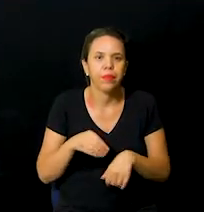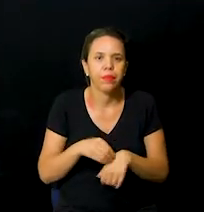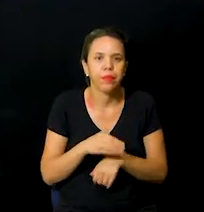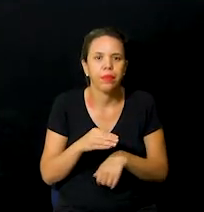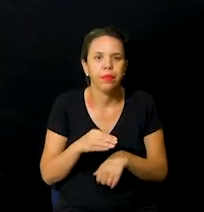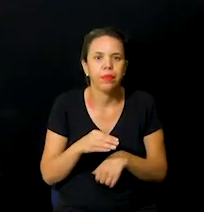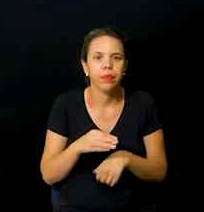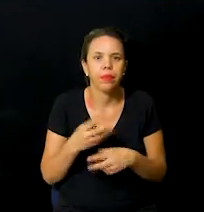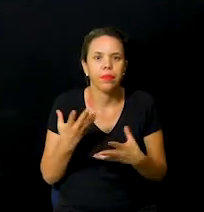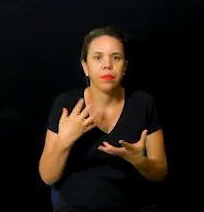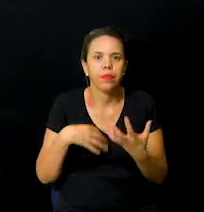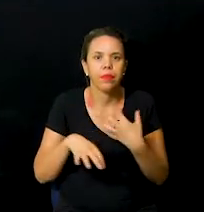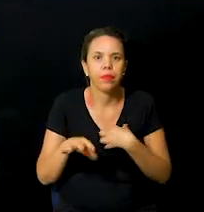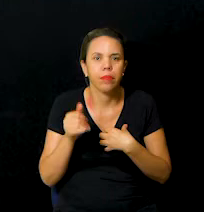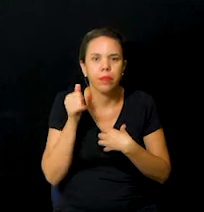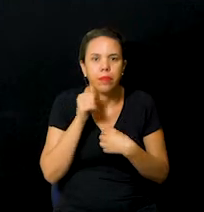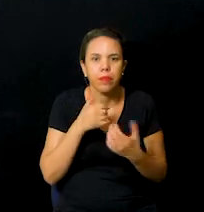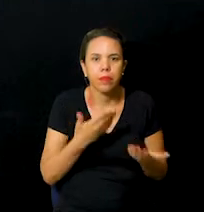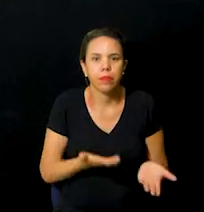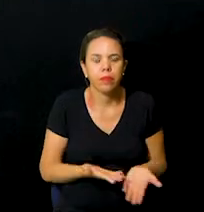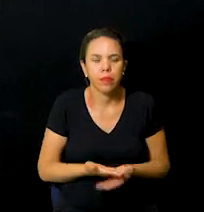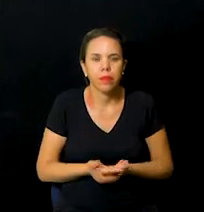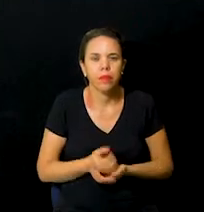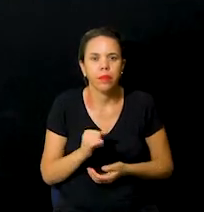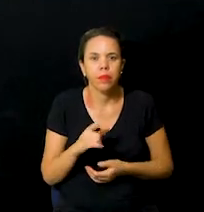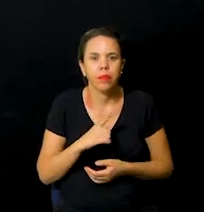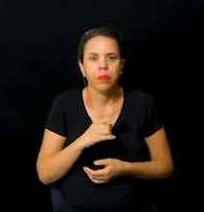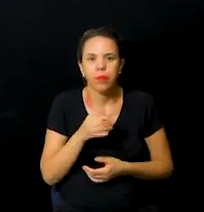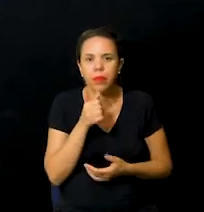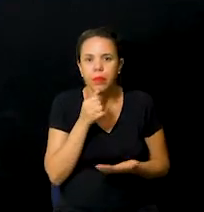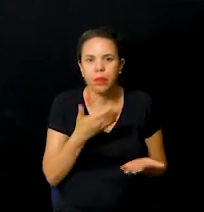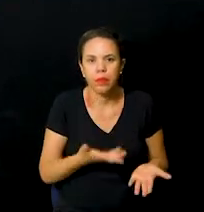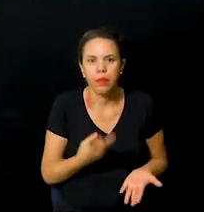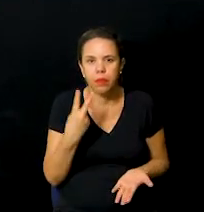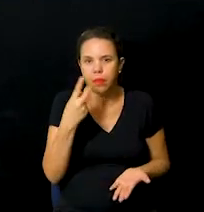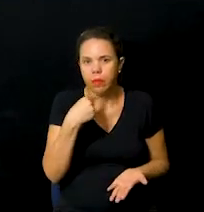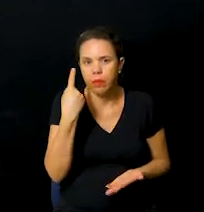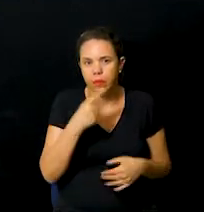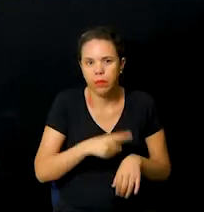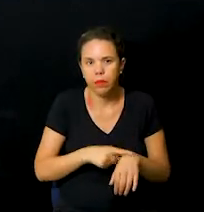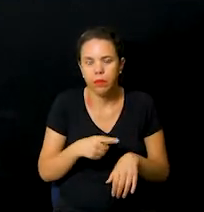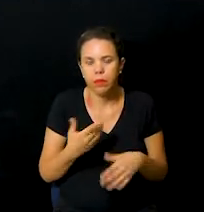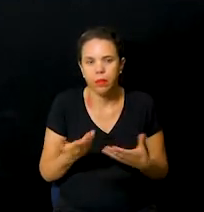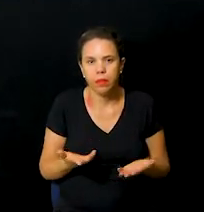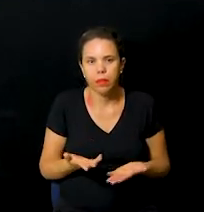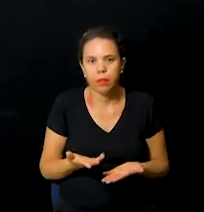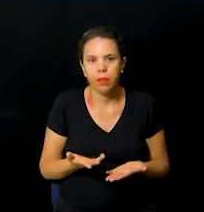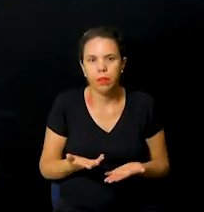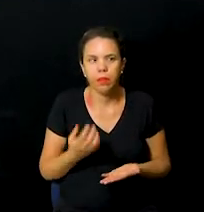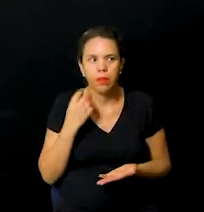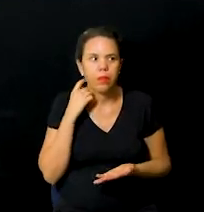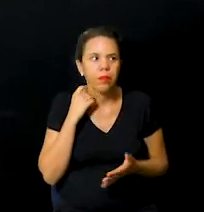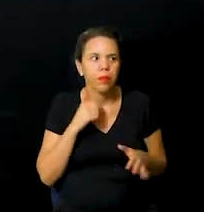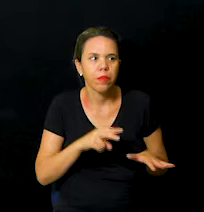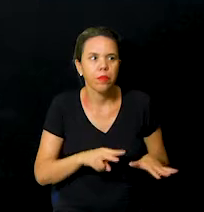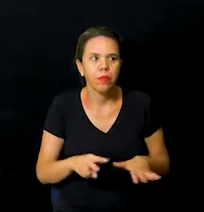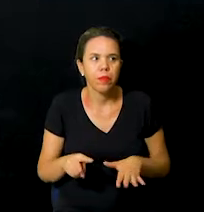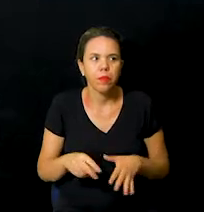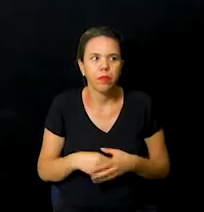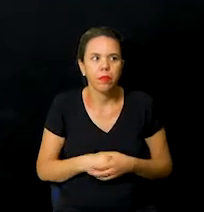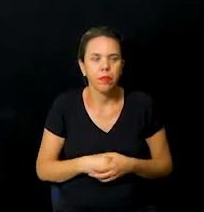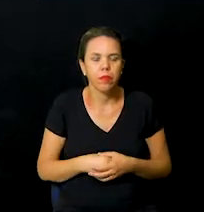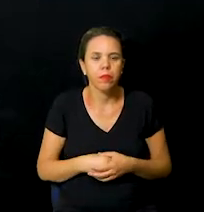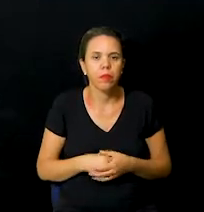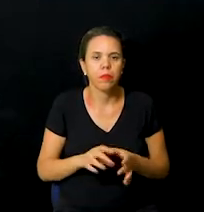A gente traz esse olhar para ela. Então, assim, se você fica aqui 2 horas do seu tempo, sem,